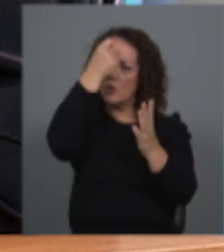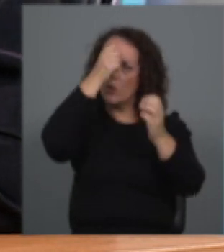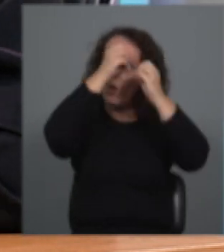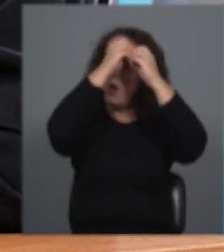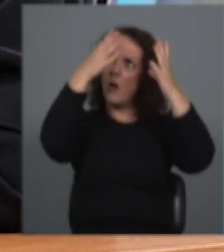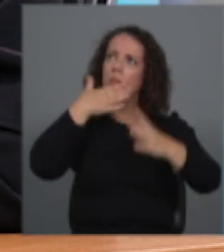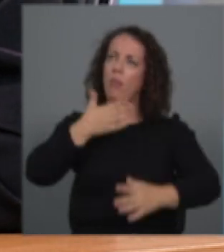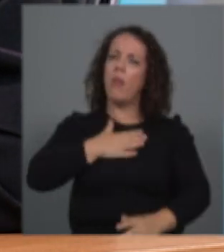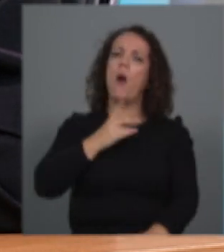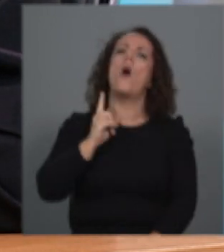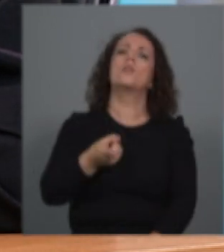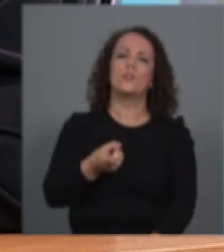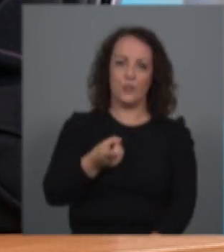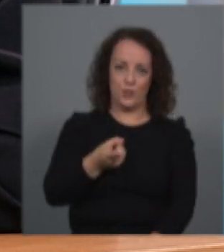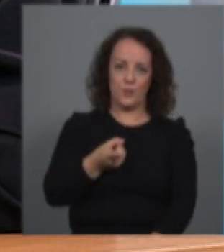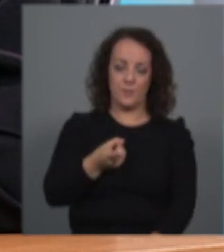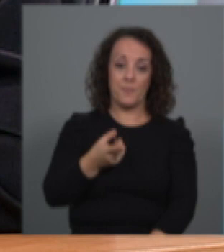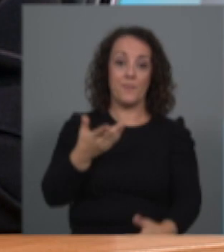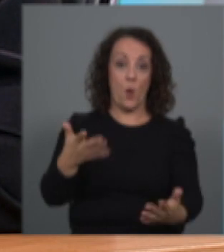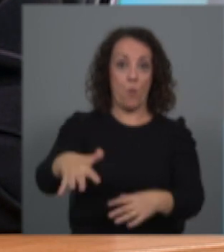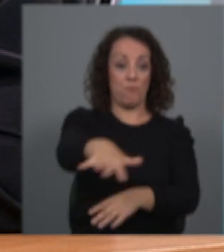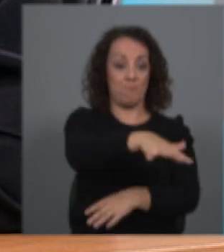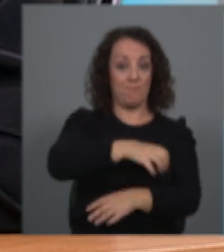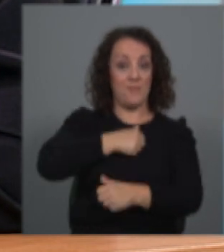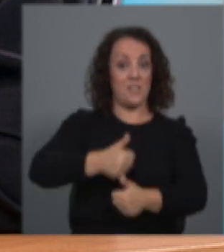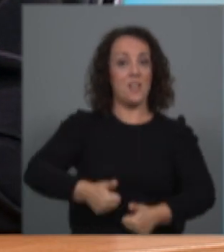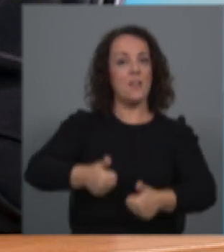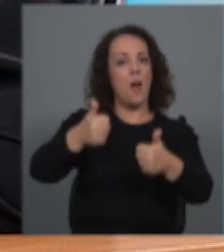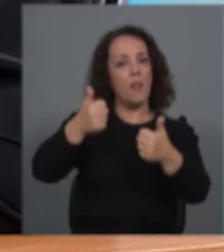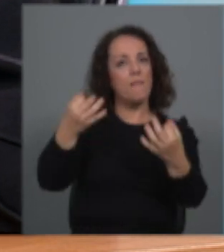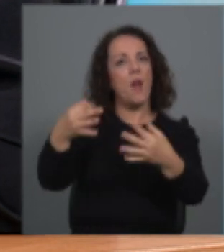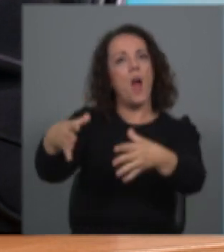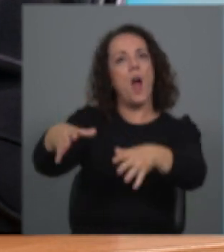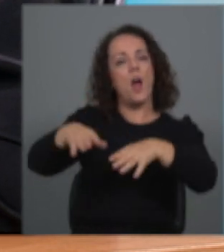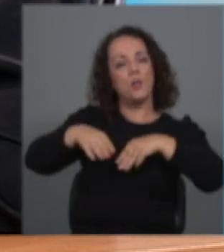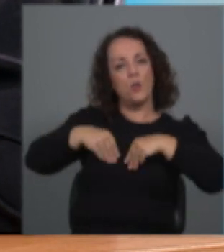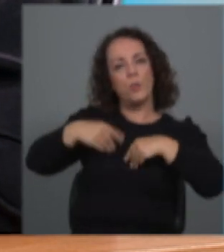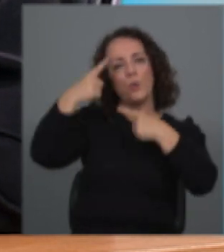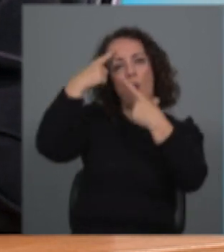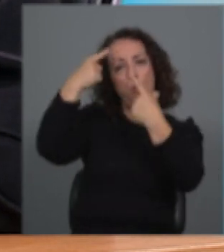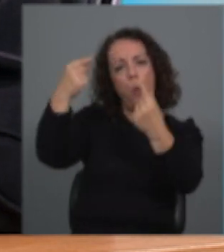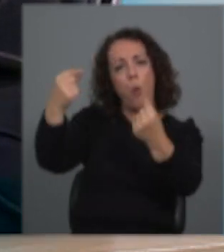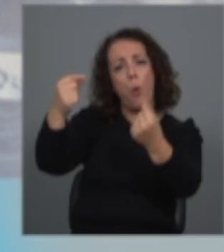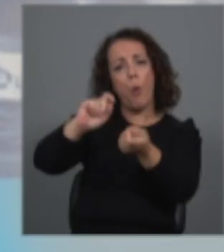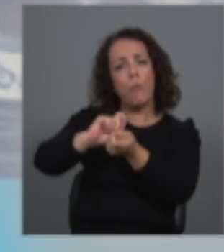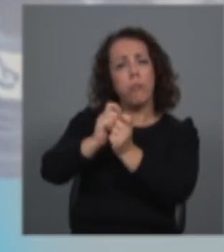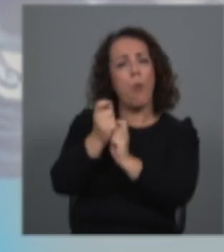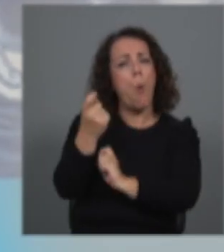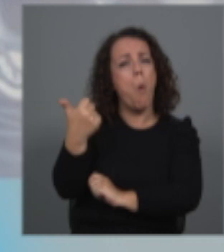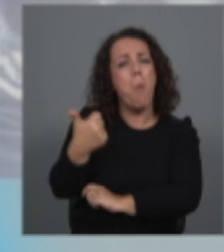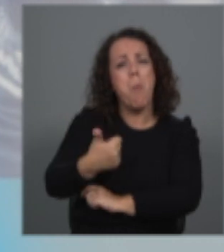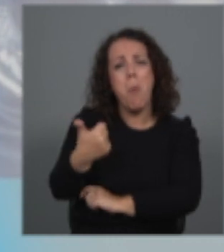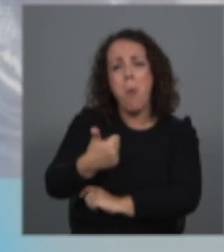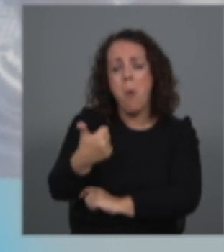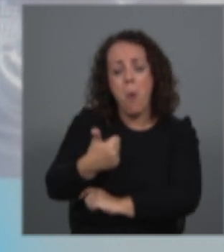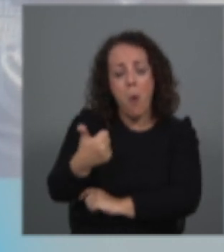Que a cidade adotou este lobo que se tornou tão manso e depois até